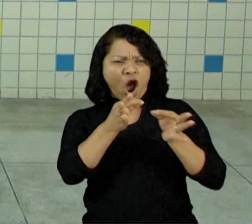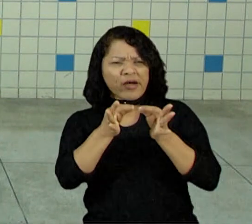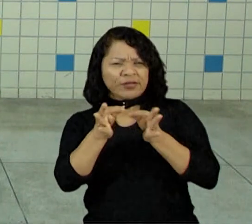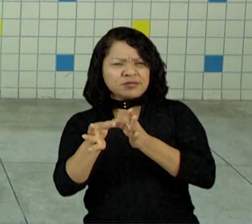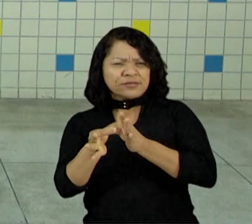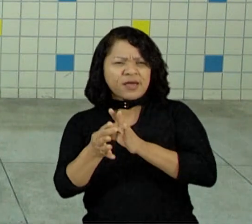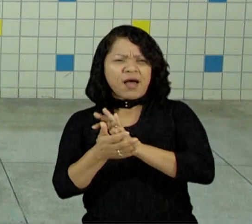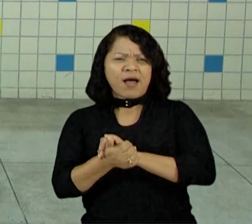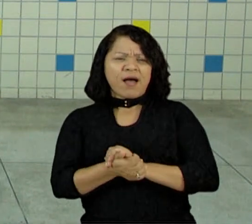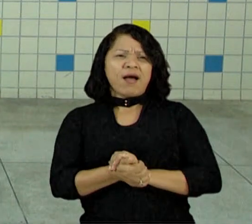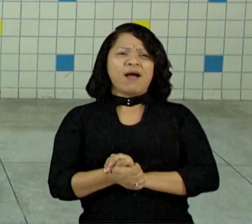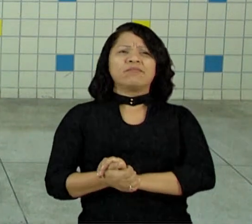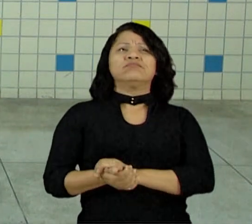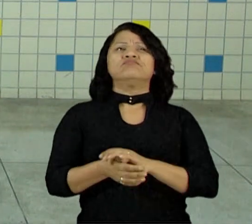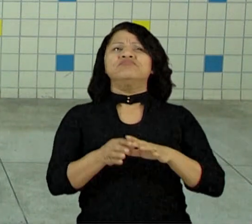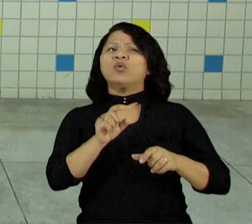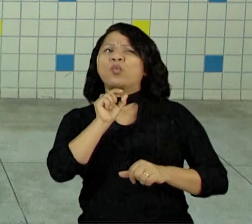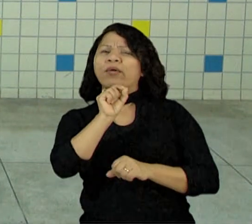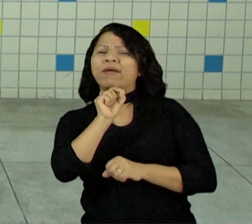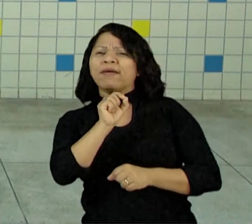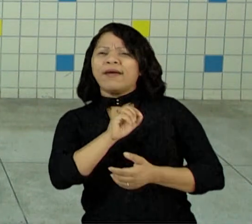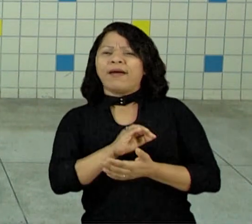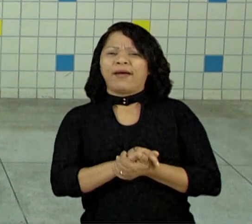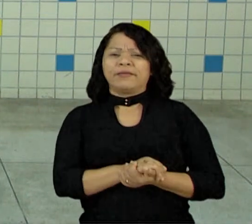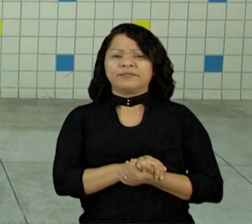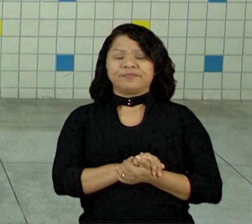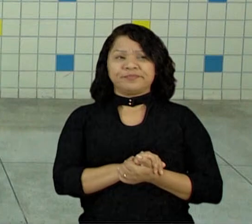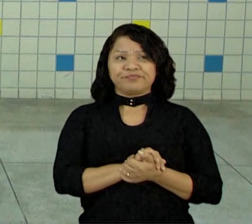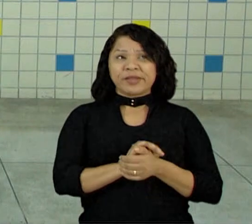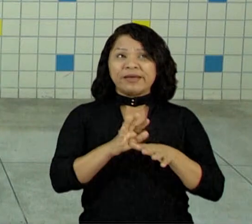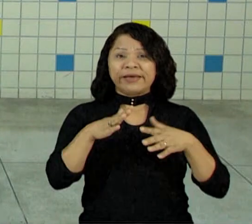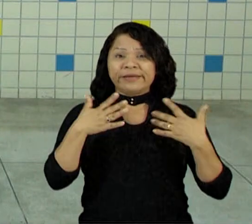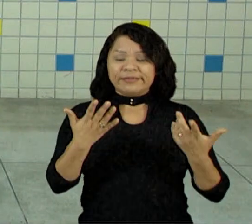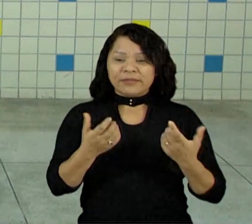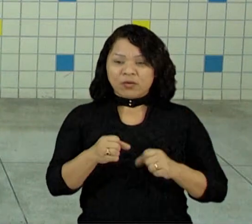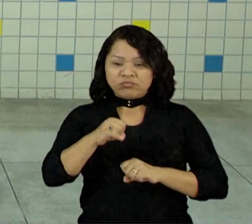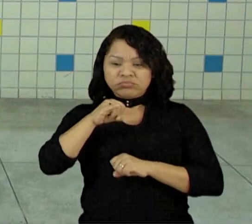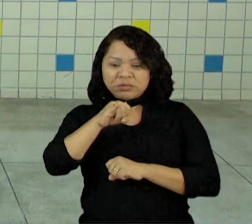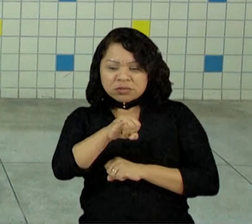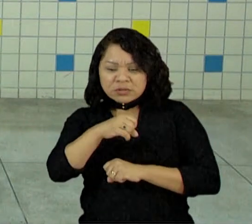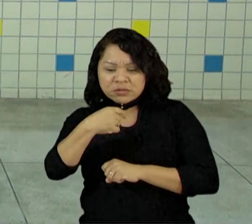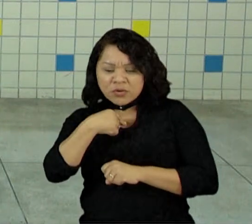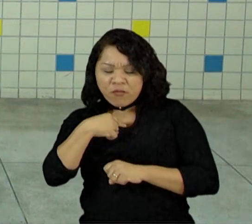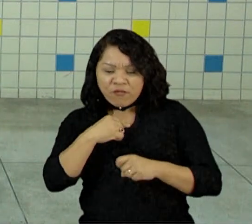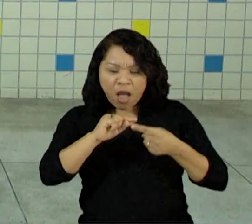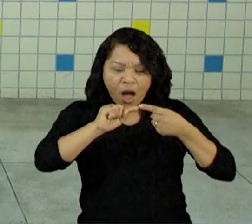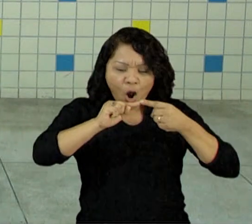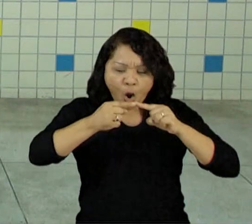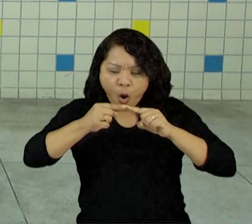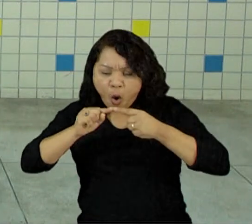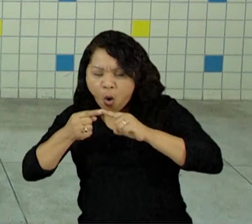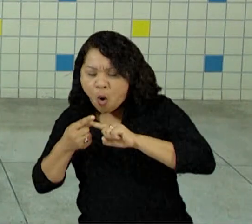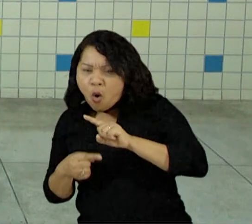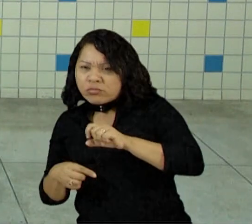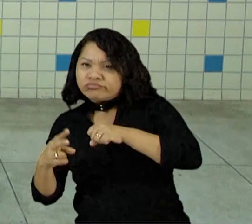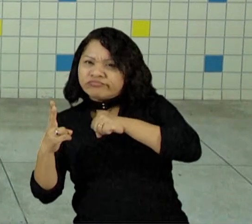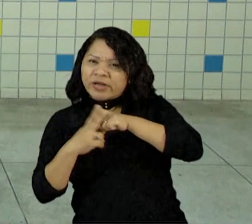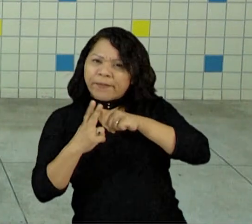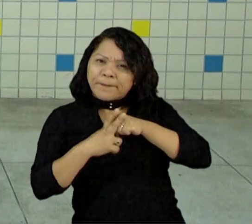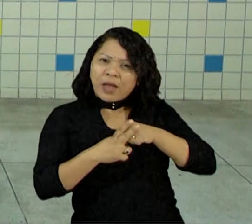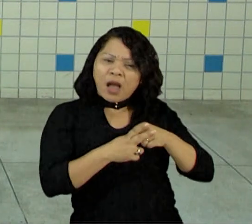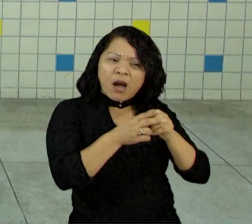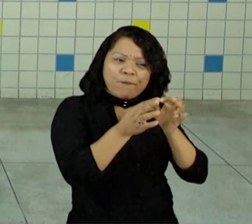Organizar? Muito bem. E quando eu falo então de concordância verbal? Será que é organizar a minha